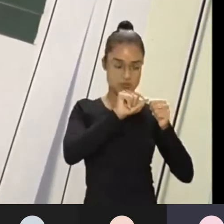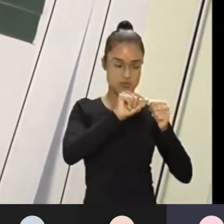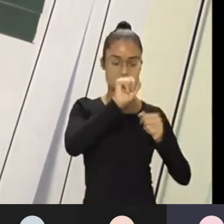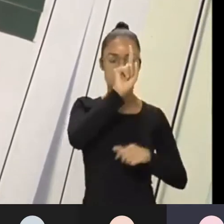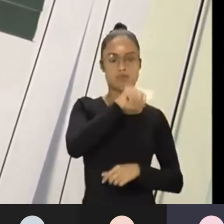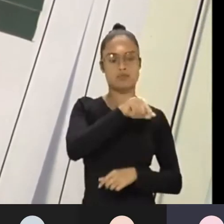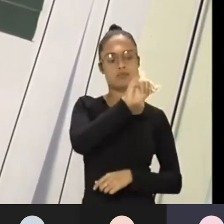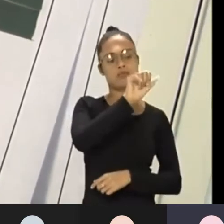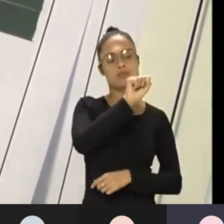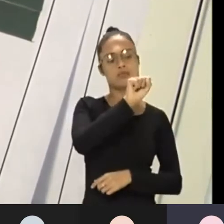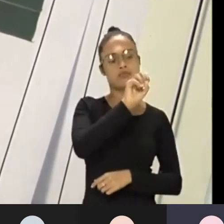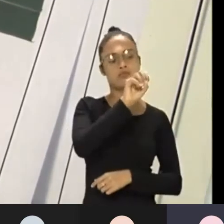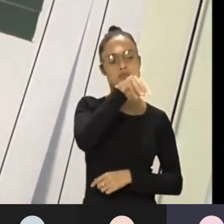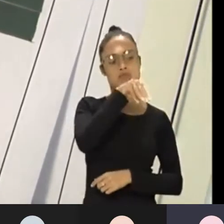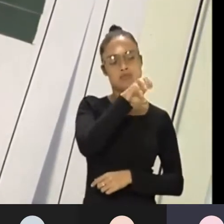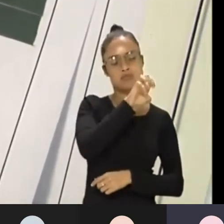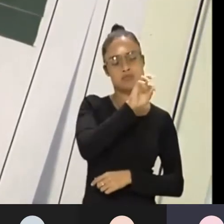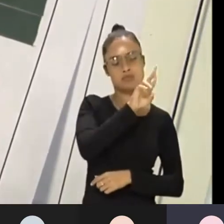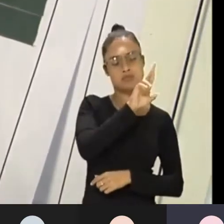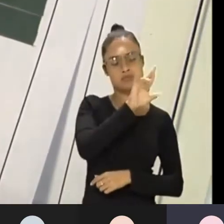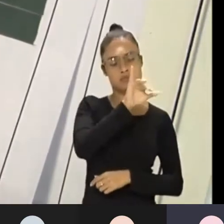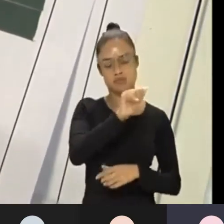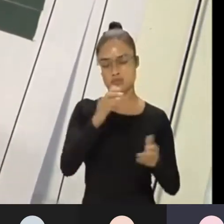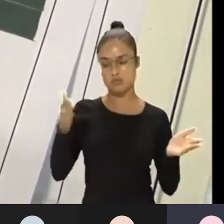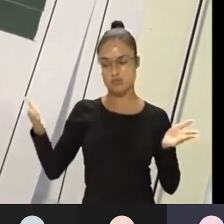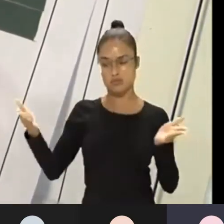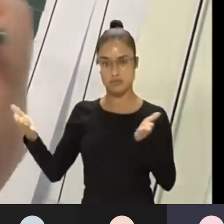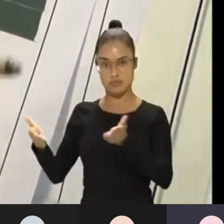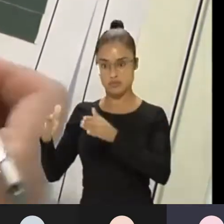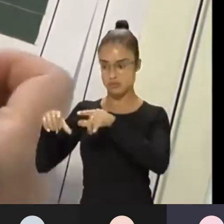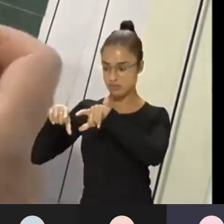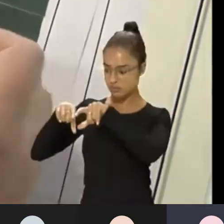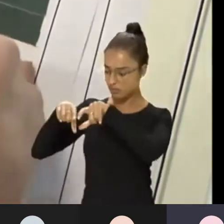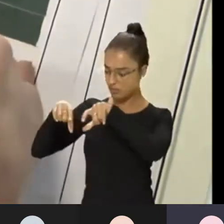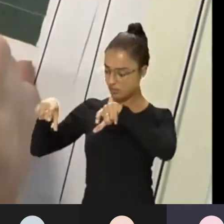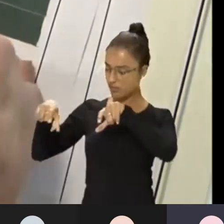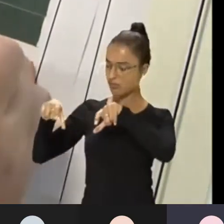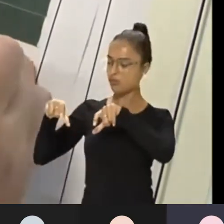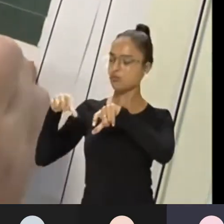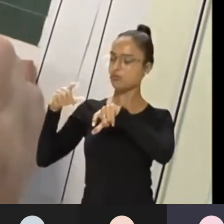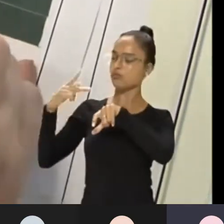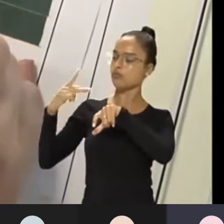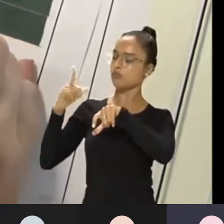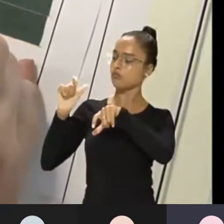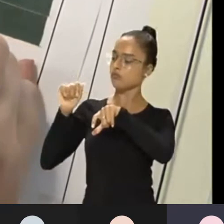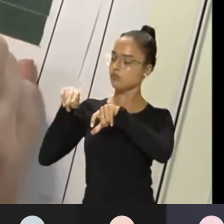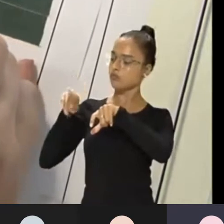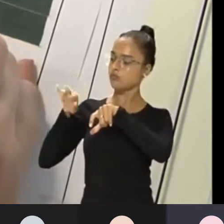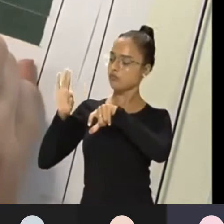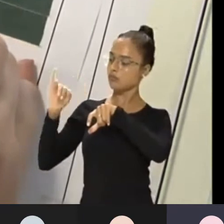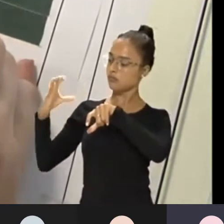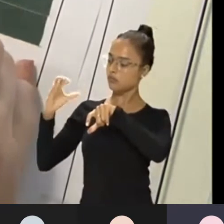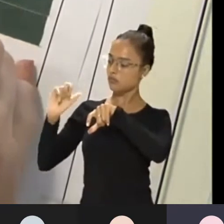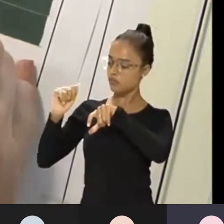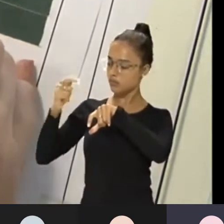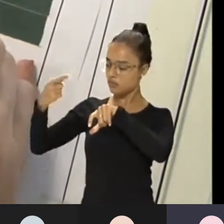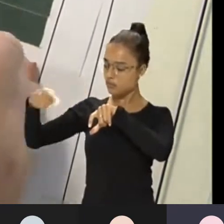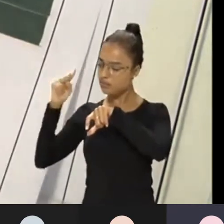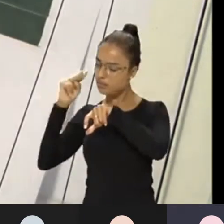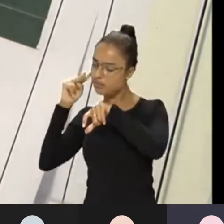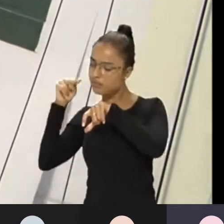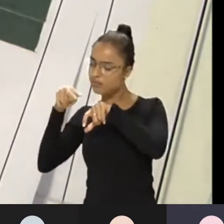lateral esquerda e superior, e representar. Aqui, eu deixei uma unidade a partir do vértice, é